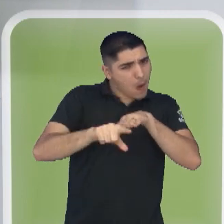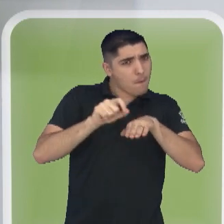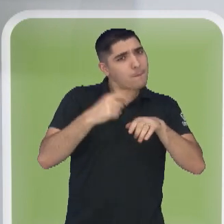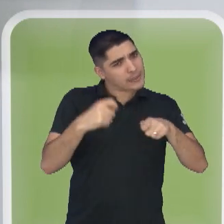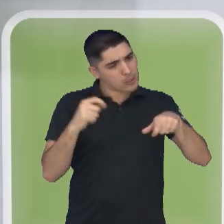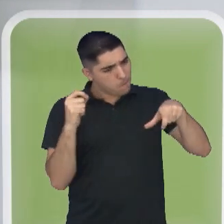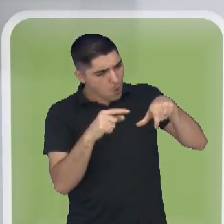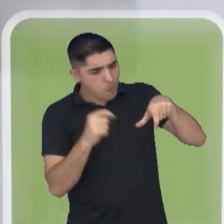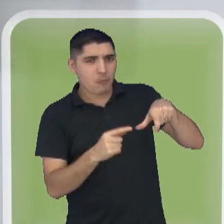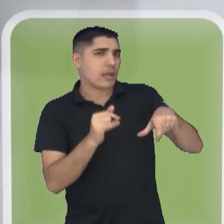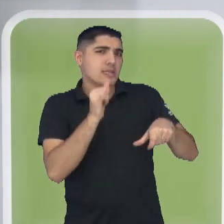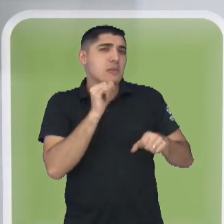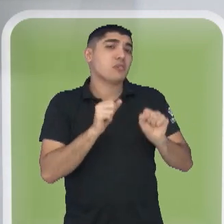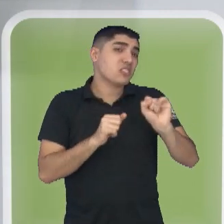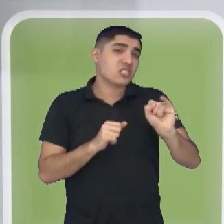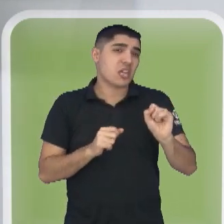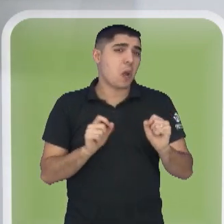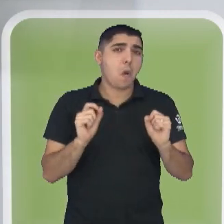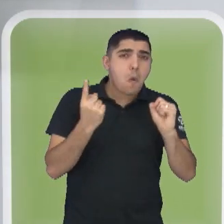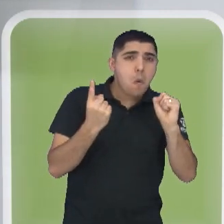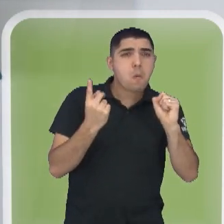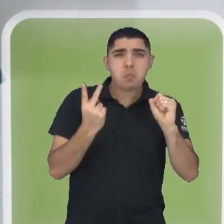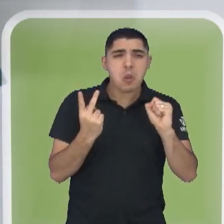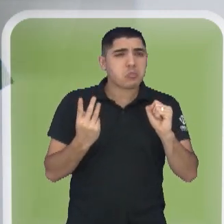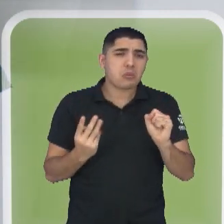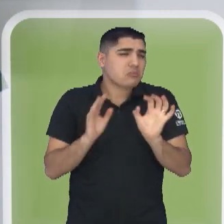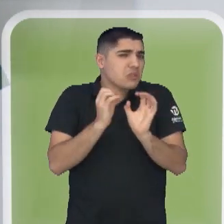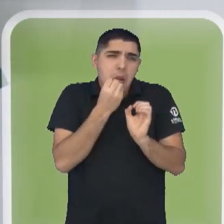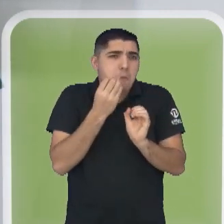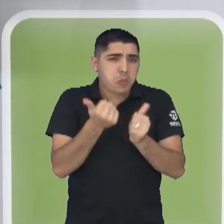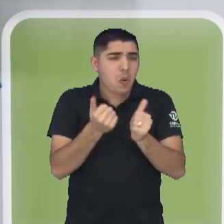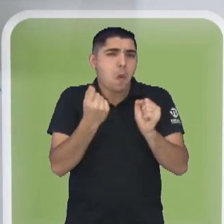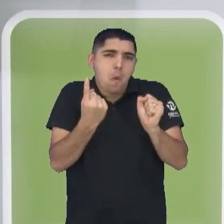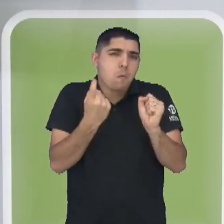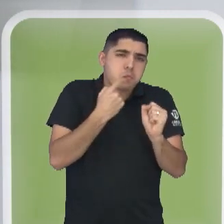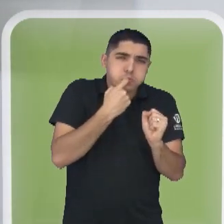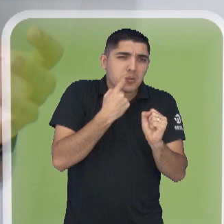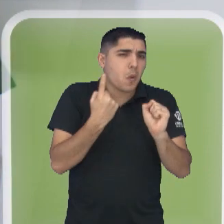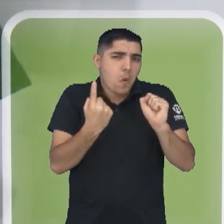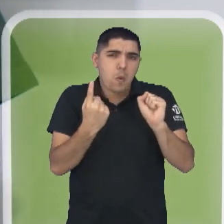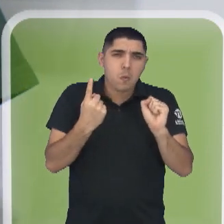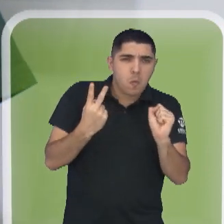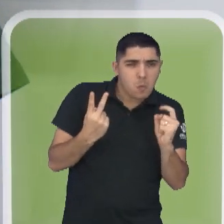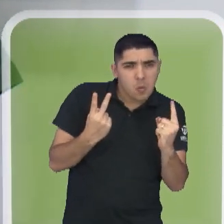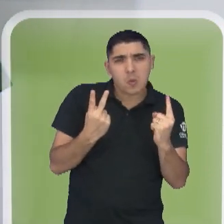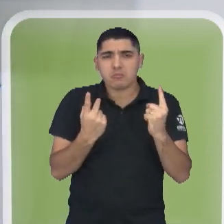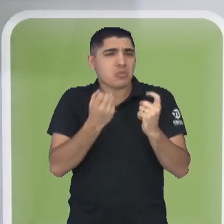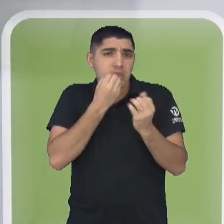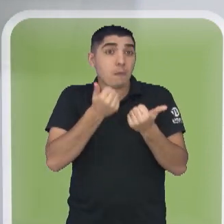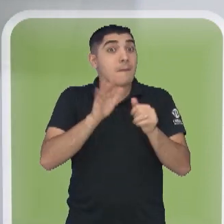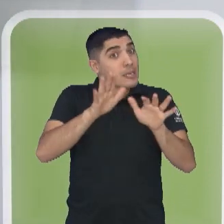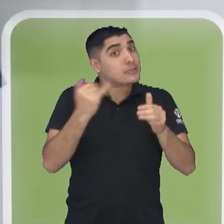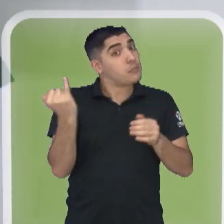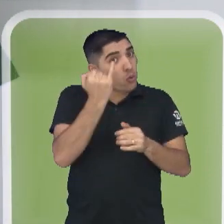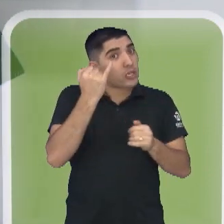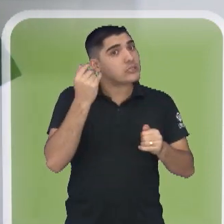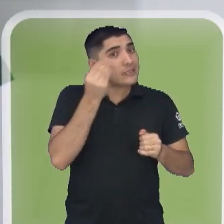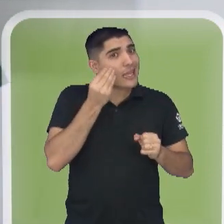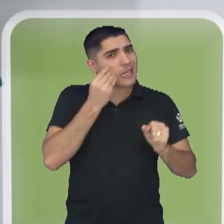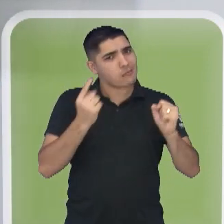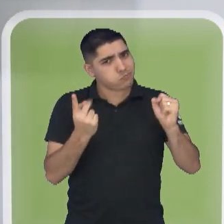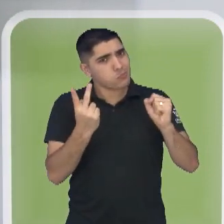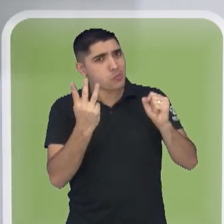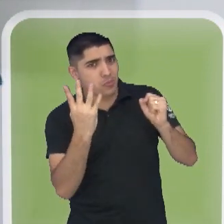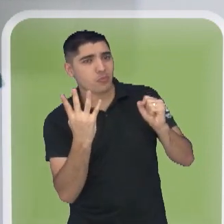em 1-0, se ganhar todos os jogos de 1-0, bate campeão, mas assim, às vezes é bom fazer também mais, ter mais chances para fazer